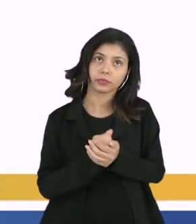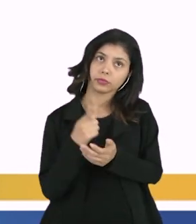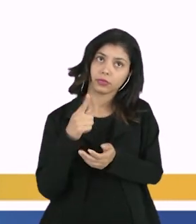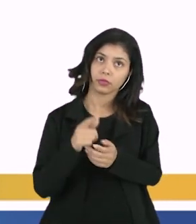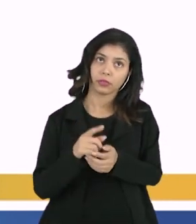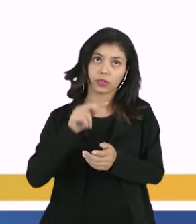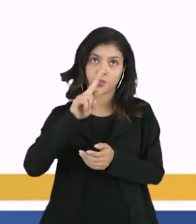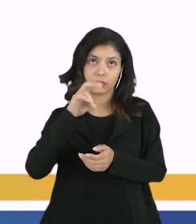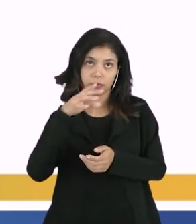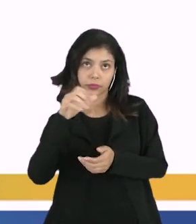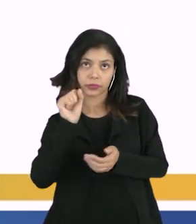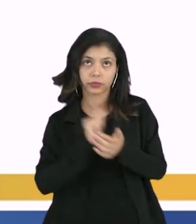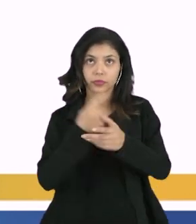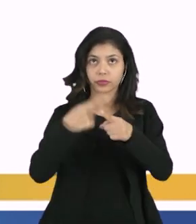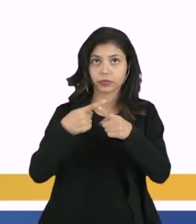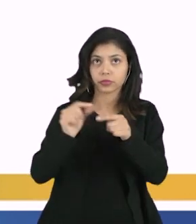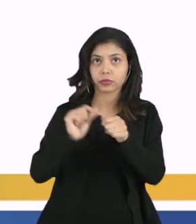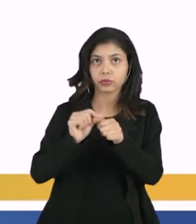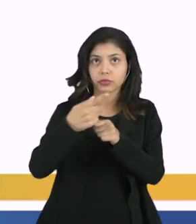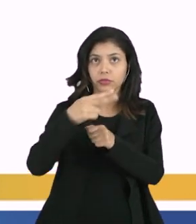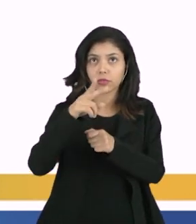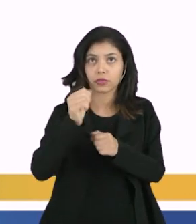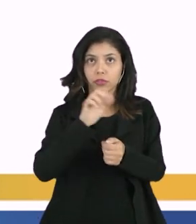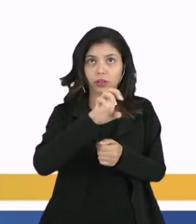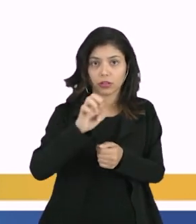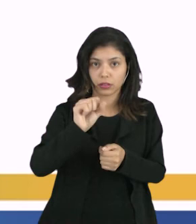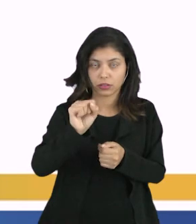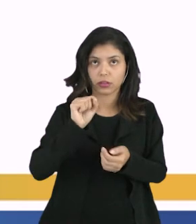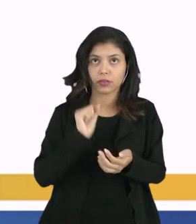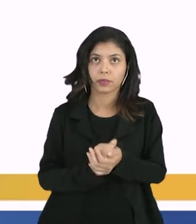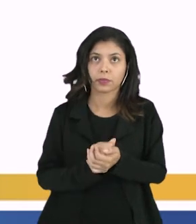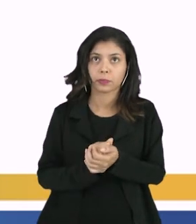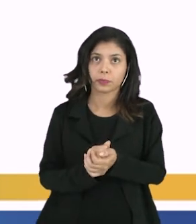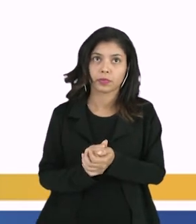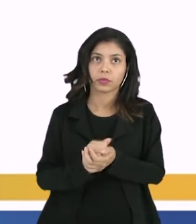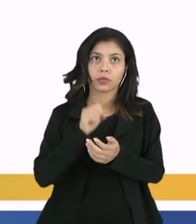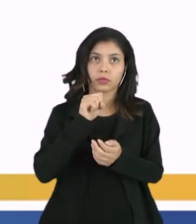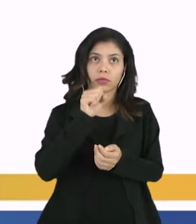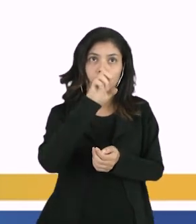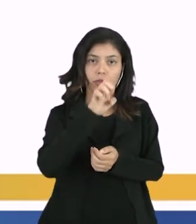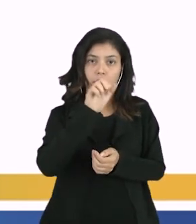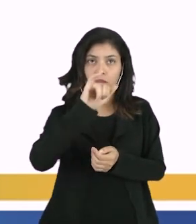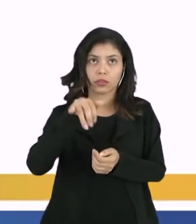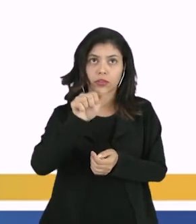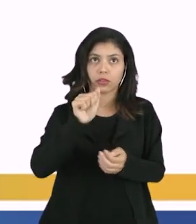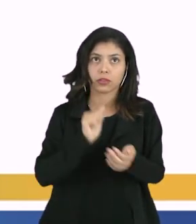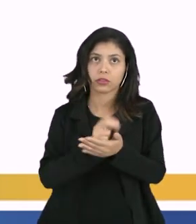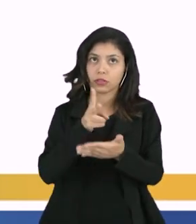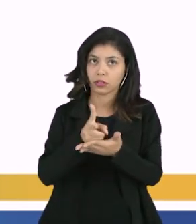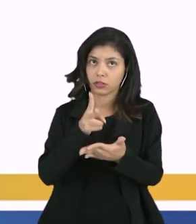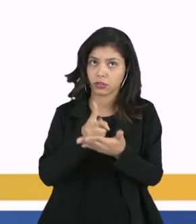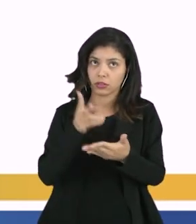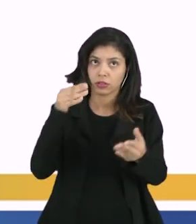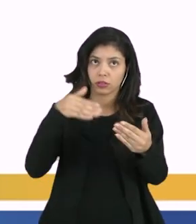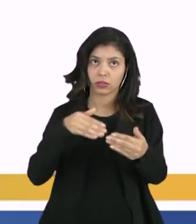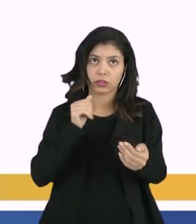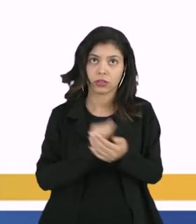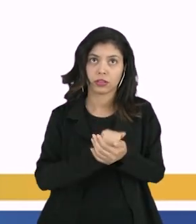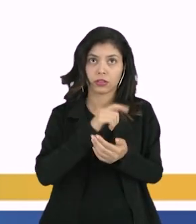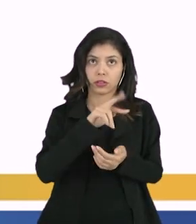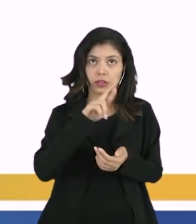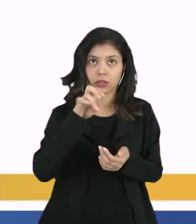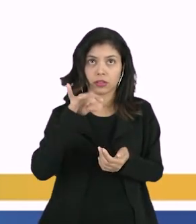Esquartejar é para sintese porque é formada pelo prefixo es e pelo sufixo ejar ao mesmo tempo.